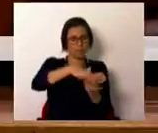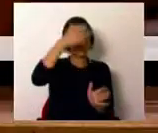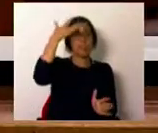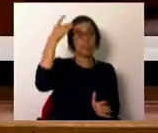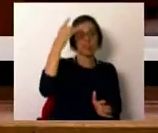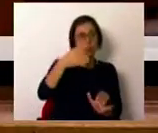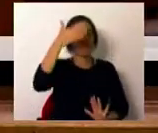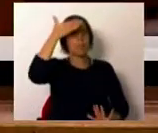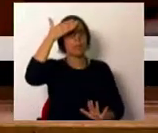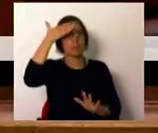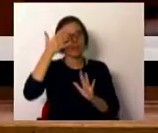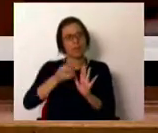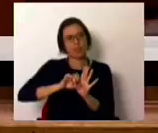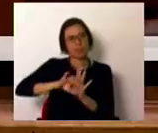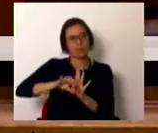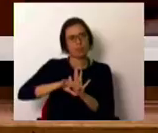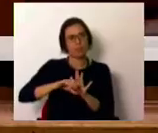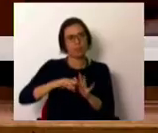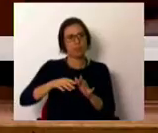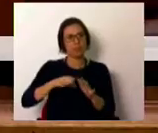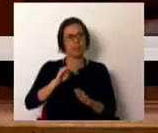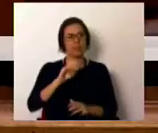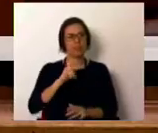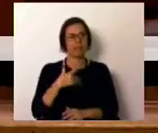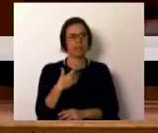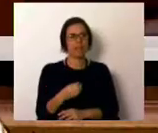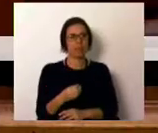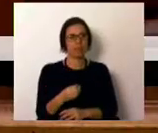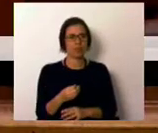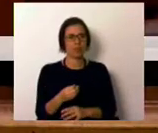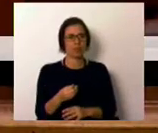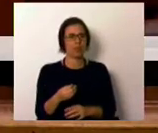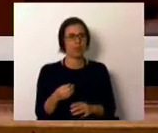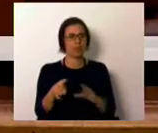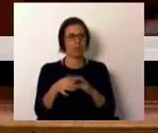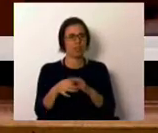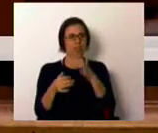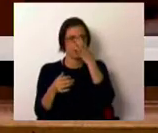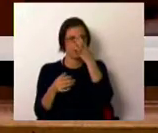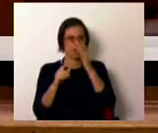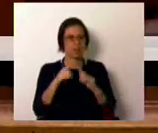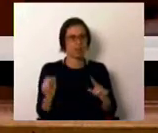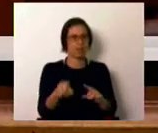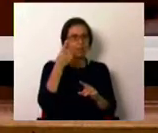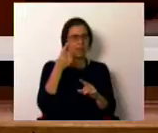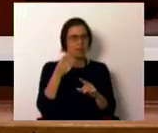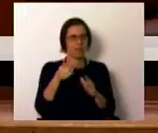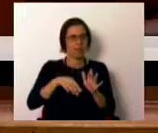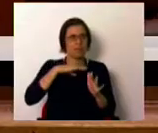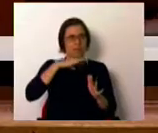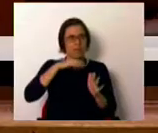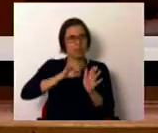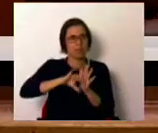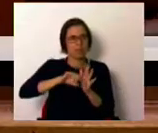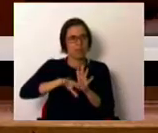Setúbal, estão previstas dragagens no estuário do Sado. Não é, evidentemente, a primeira vez que se fazem dragagens